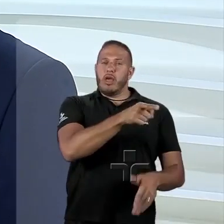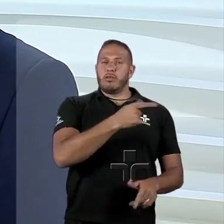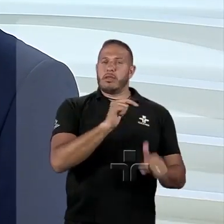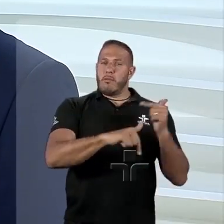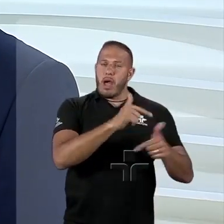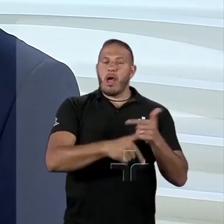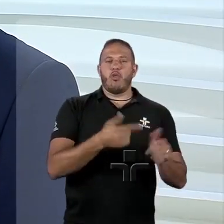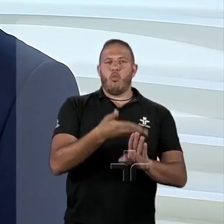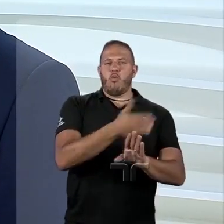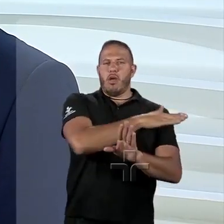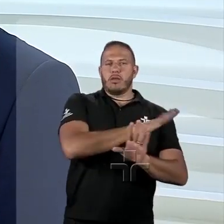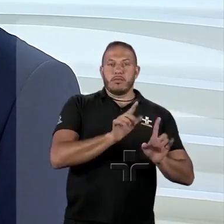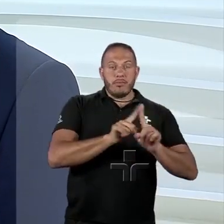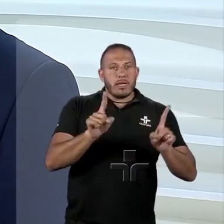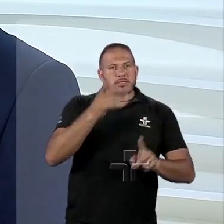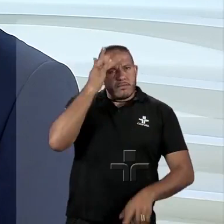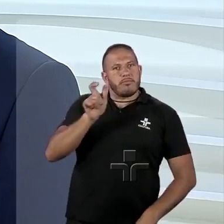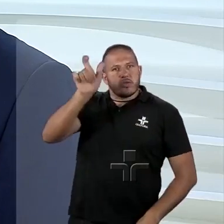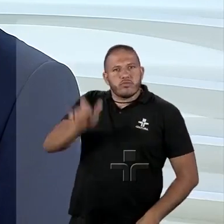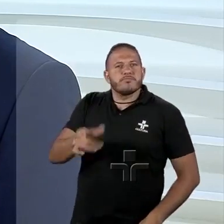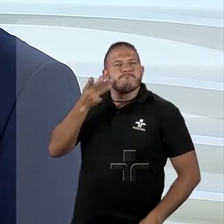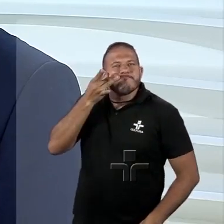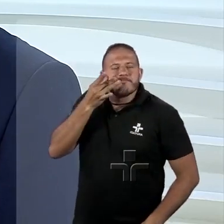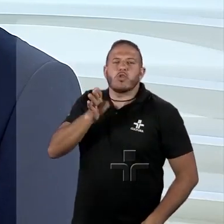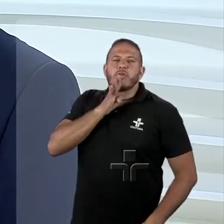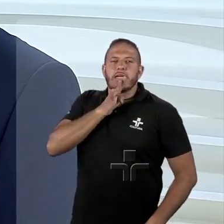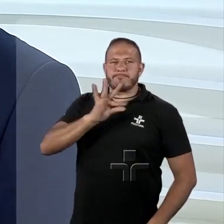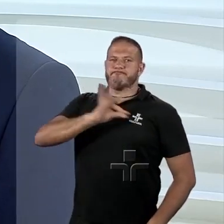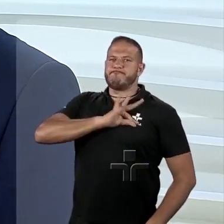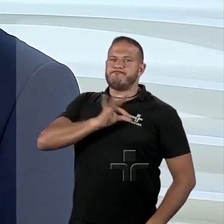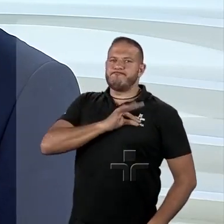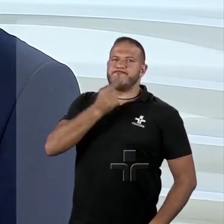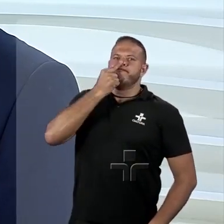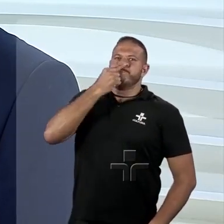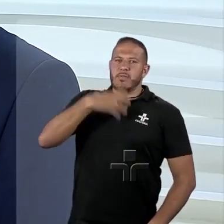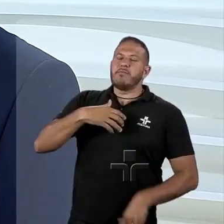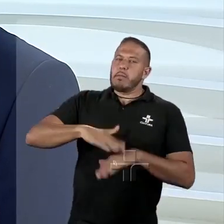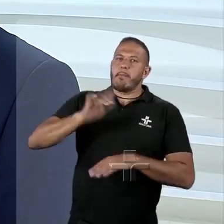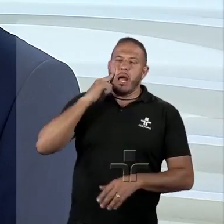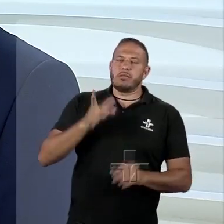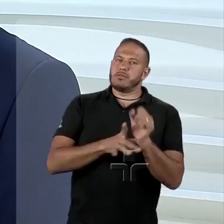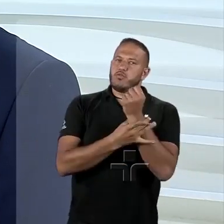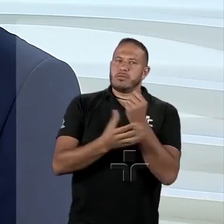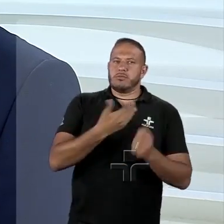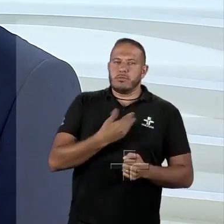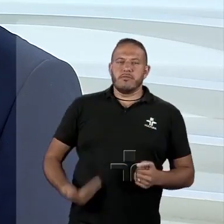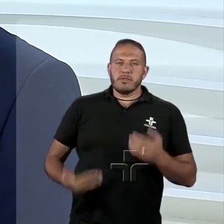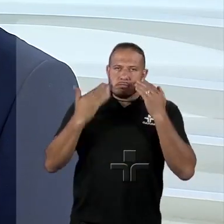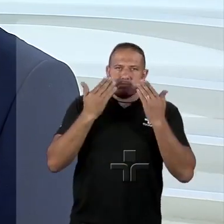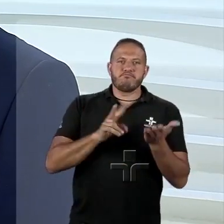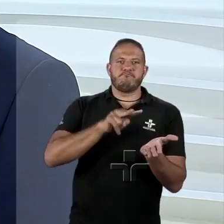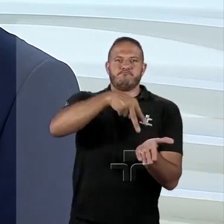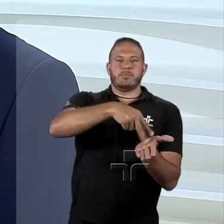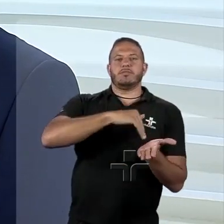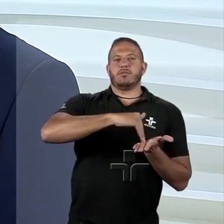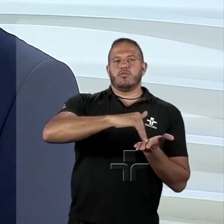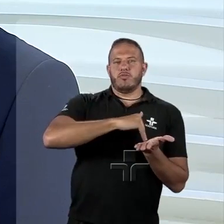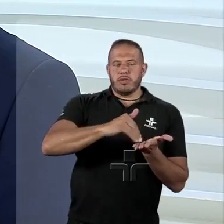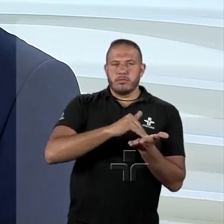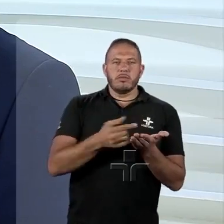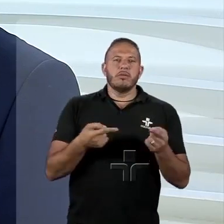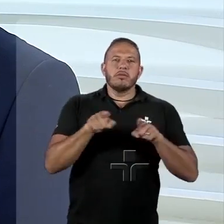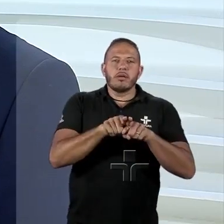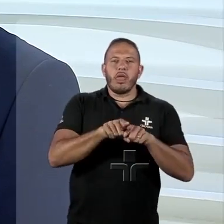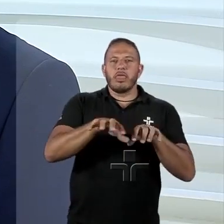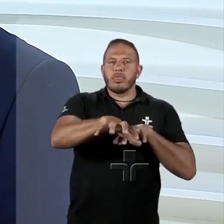estiveram. Mas teremos quem conhece policiamento, quem conhece segurança pública à frente da Secretaria. Integrada, não vamos separar,